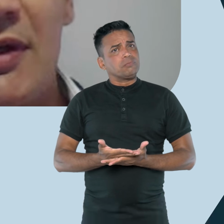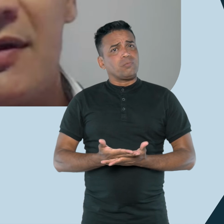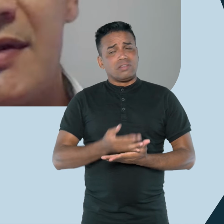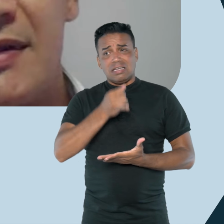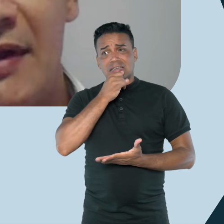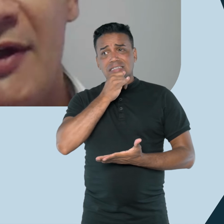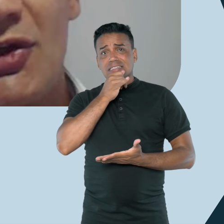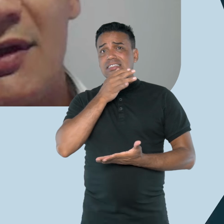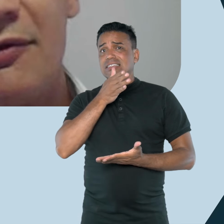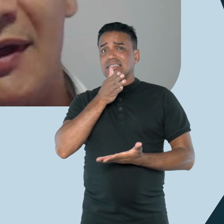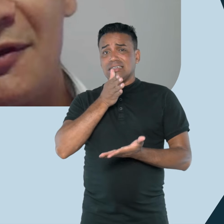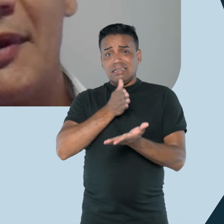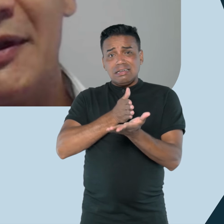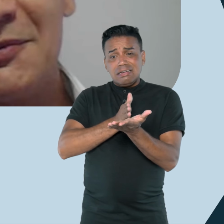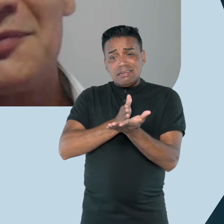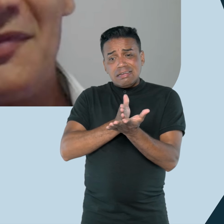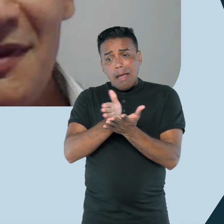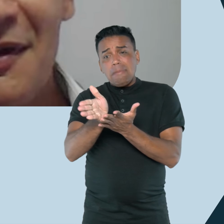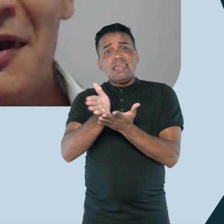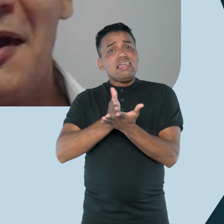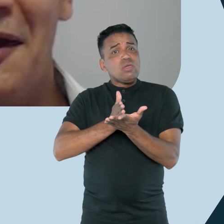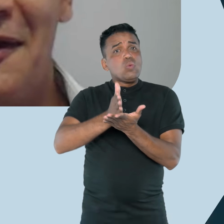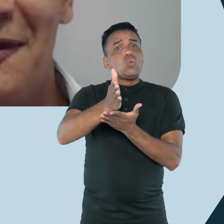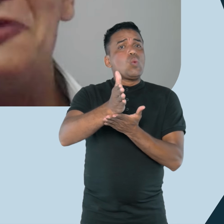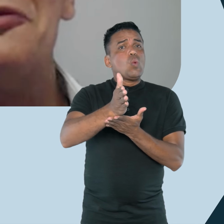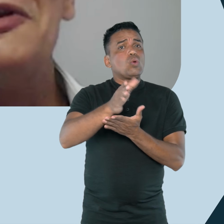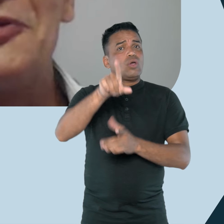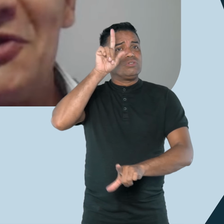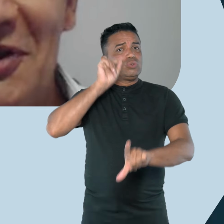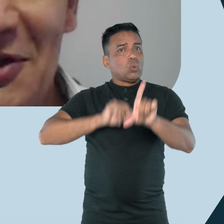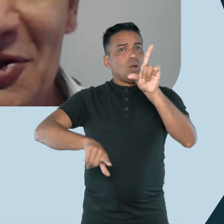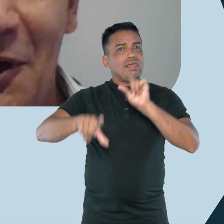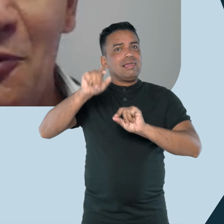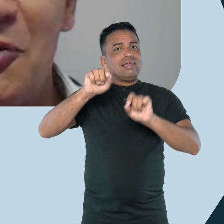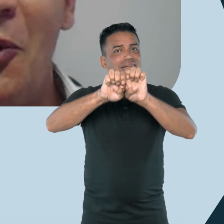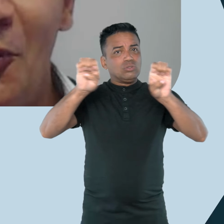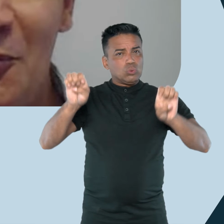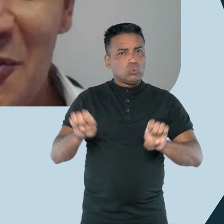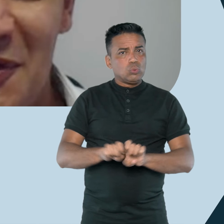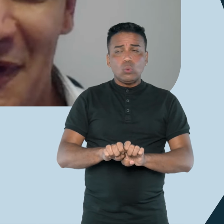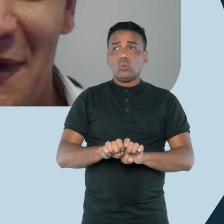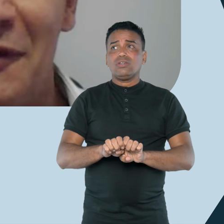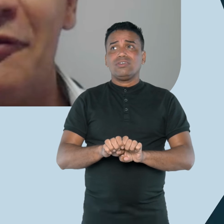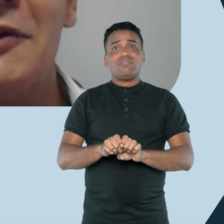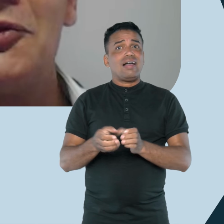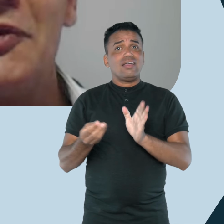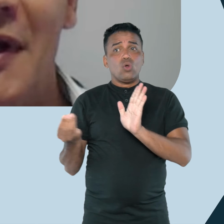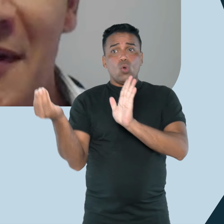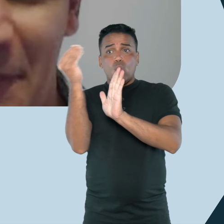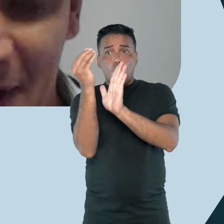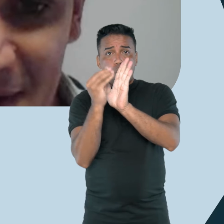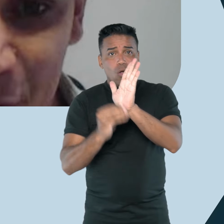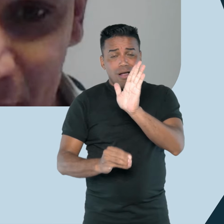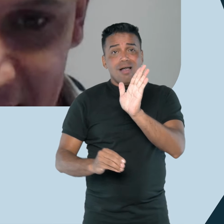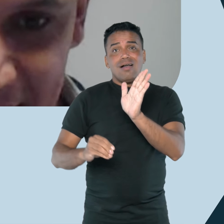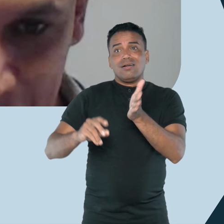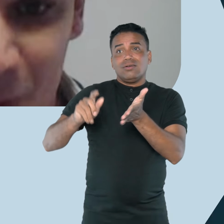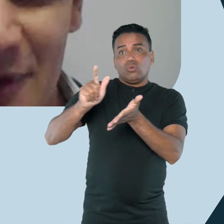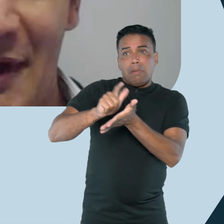essa diretriz estética que vai também levando a gente aos contos, né? Levando para